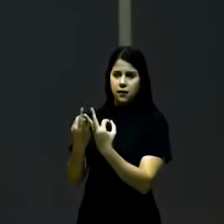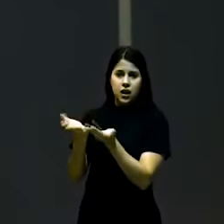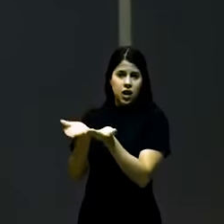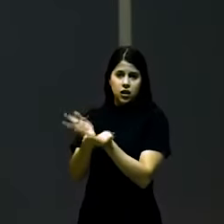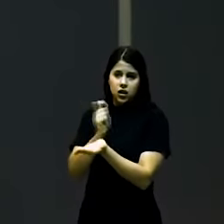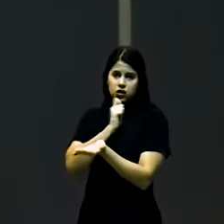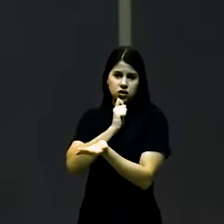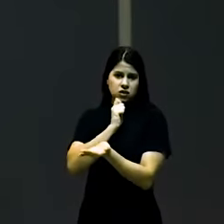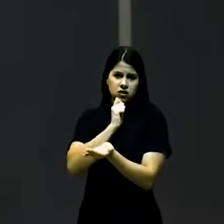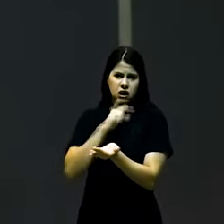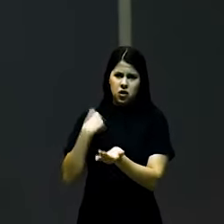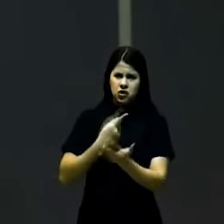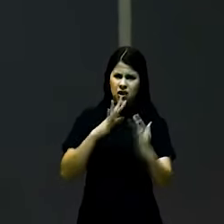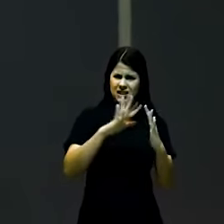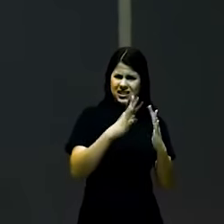Pouco íamos à igreja.